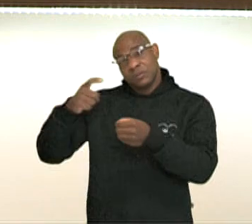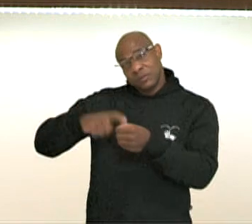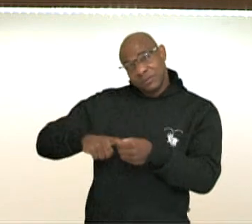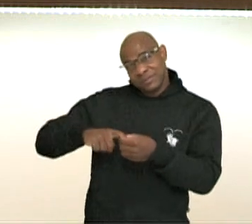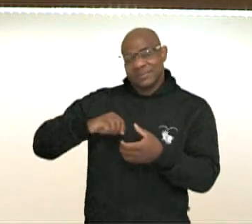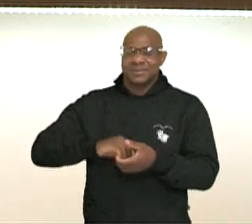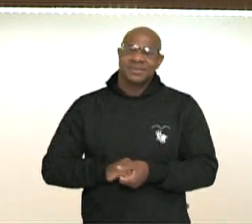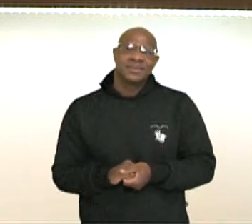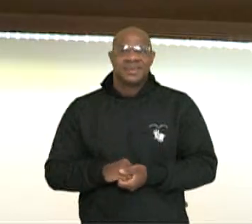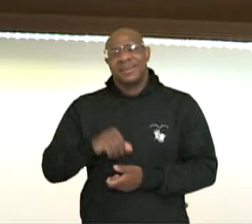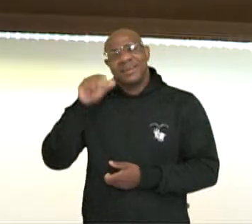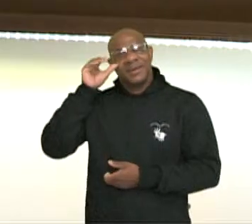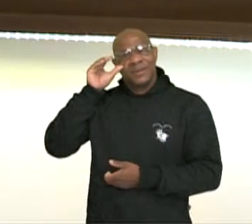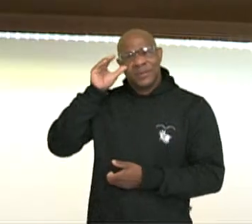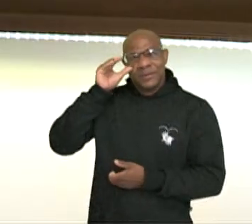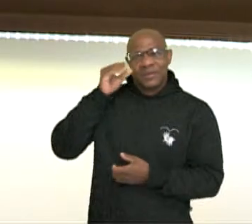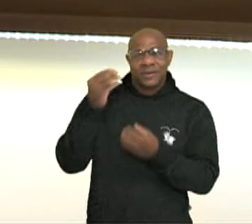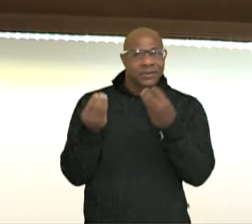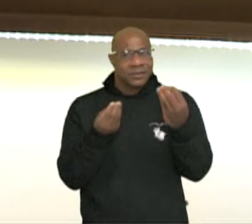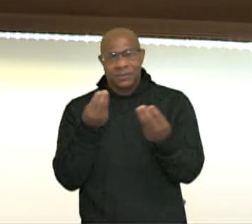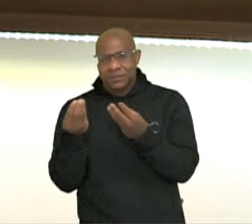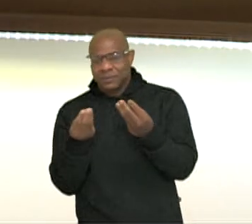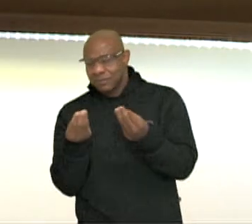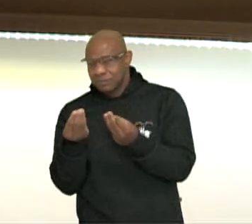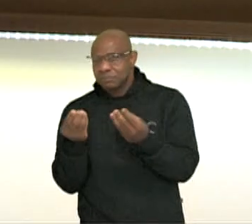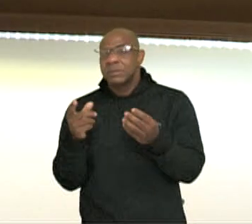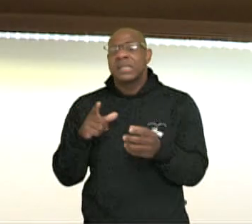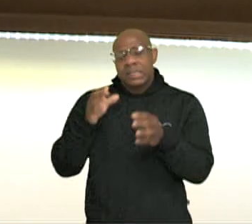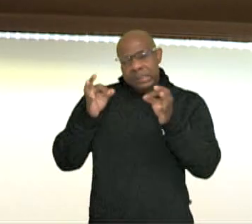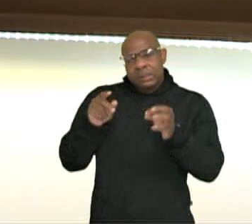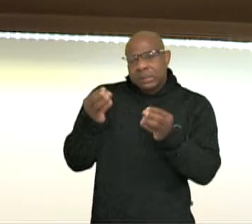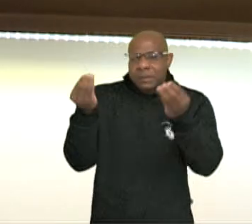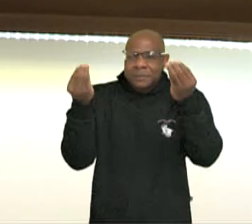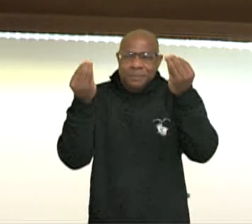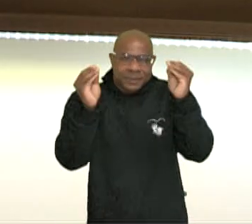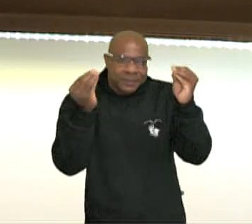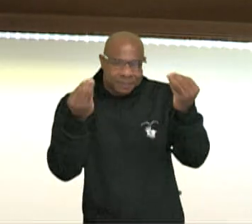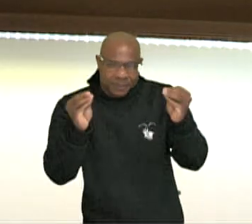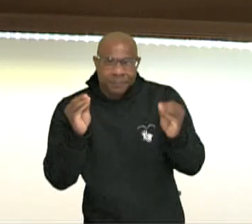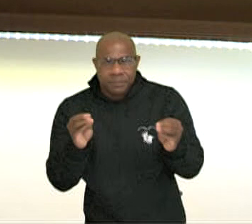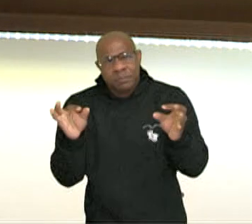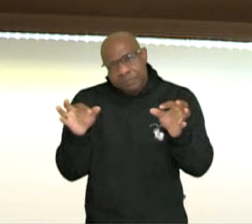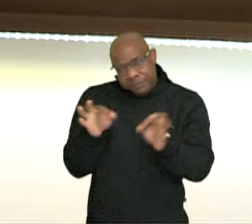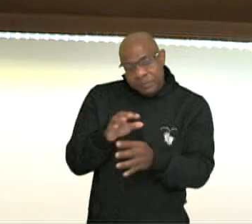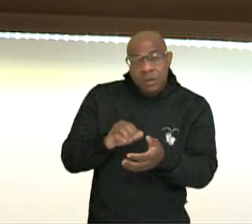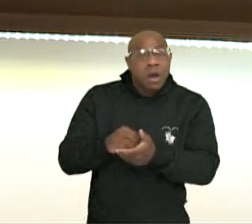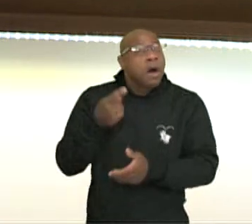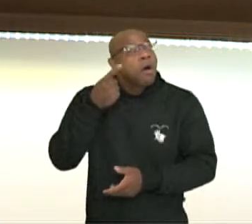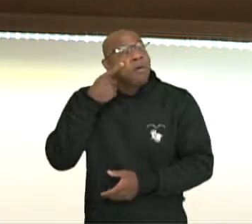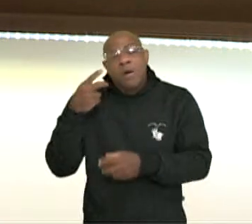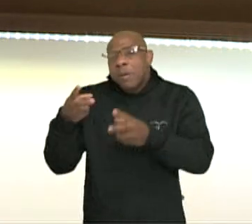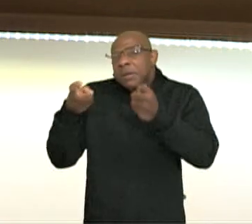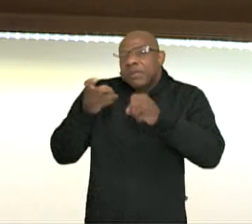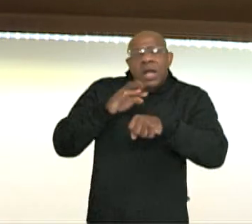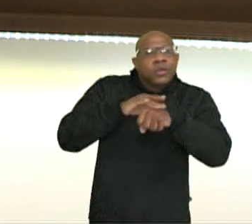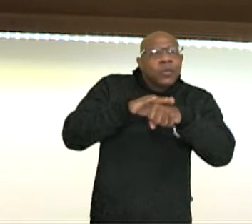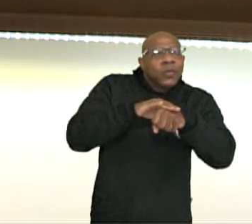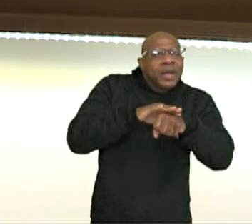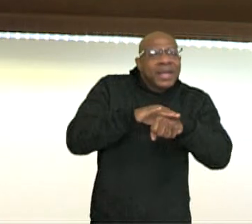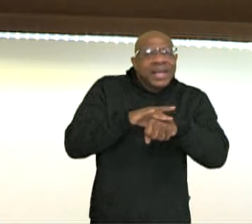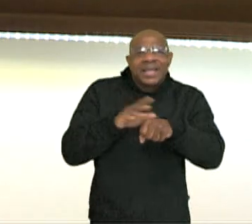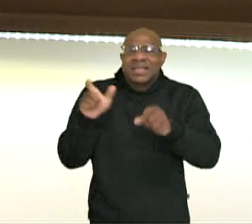Voltei curiosa, né? Tenho certeza que você preencheu bem esse quadro aí. Vamos então observar essas doenças aí,